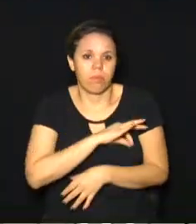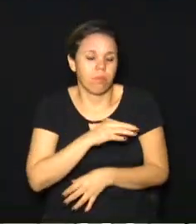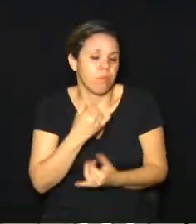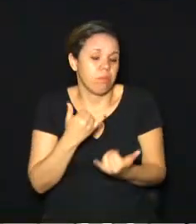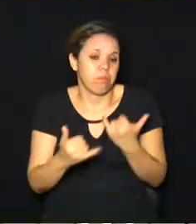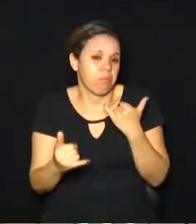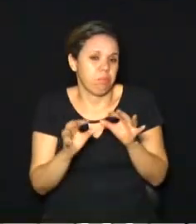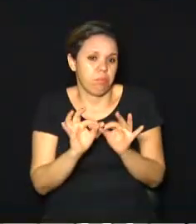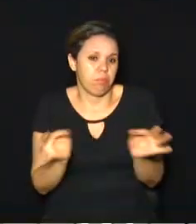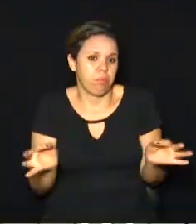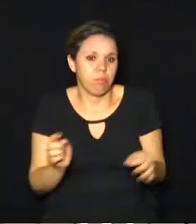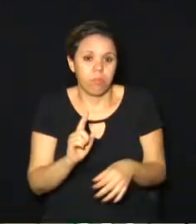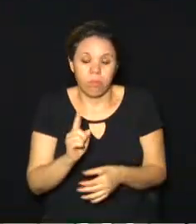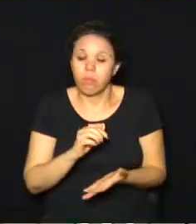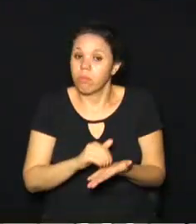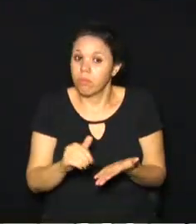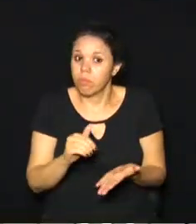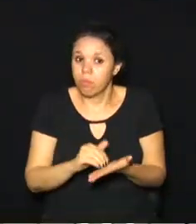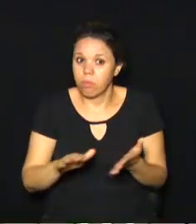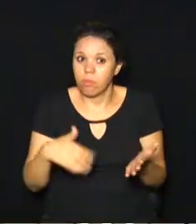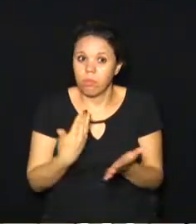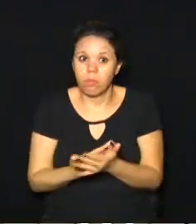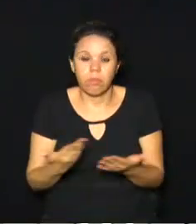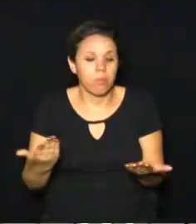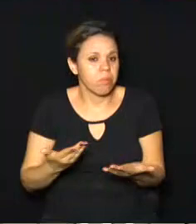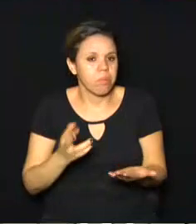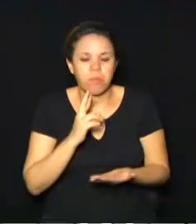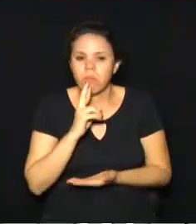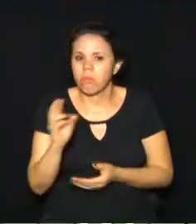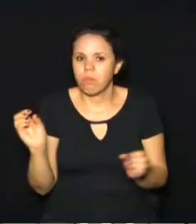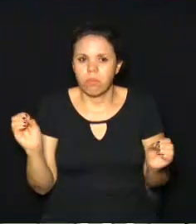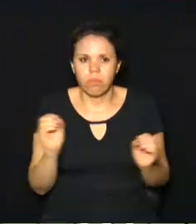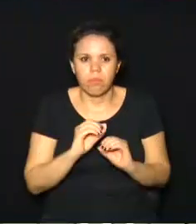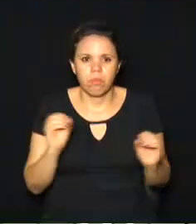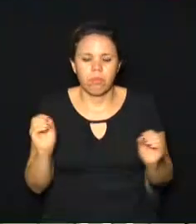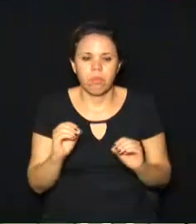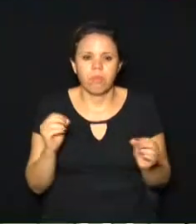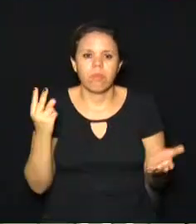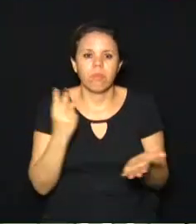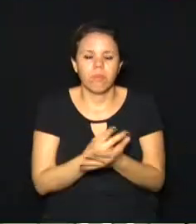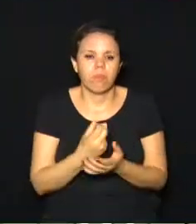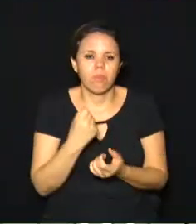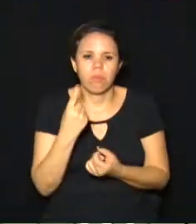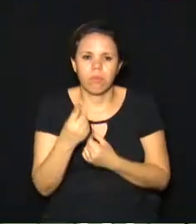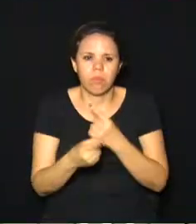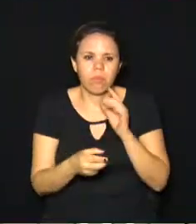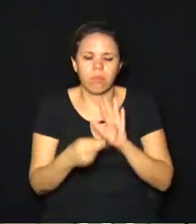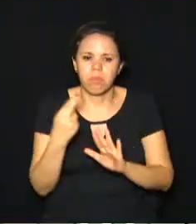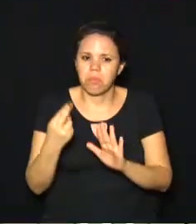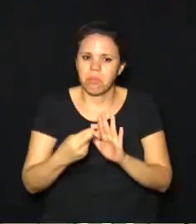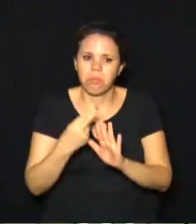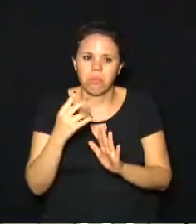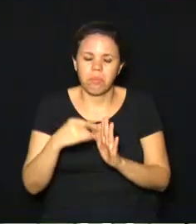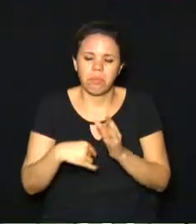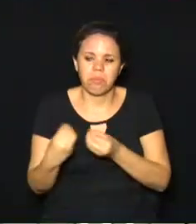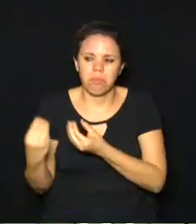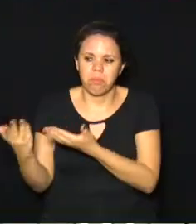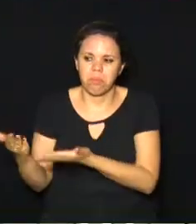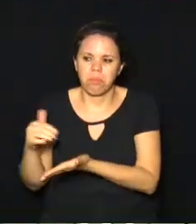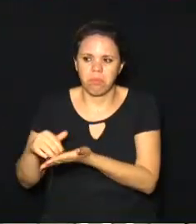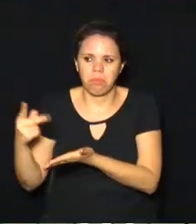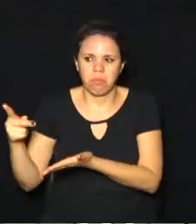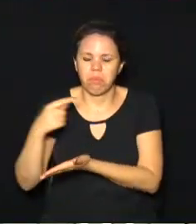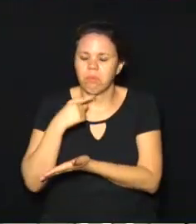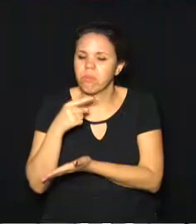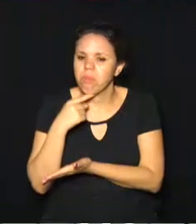coisa simples, mas a Secretaria até o presente momento não respondeu, mesmo com alguns requerimentos, algumas dúvidas em relação a